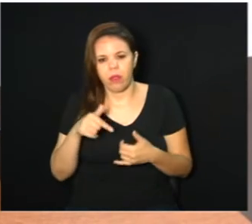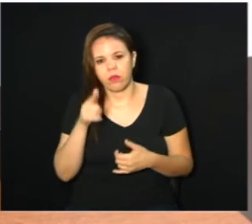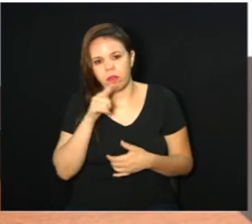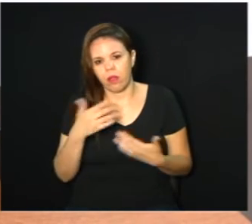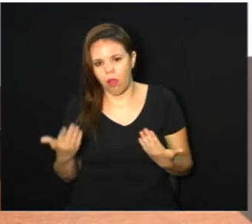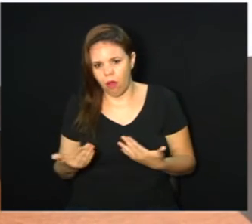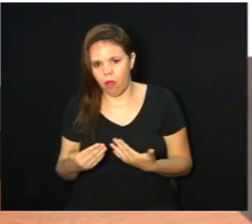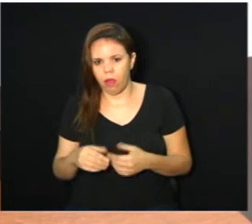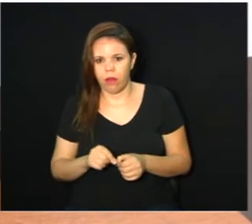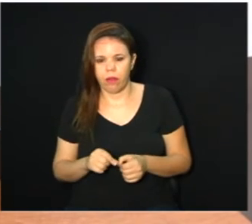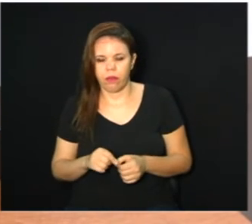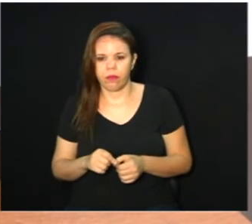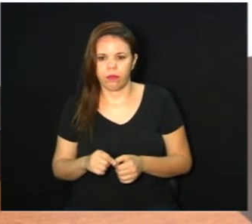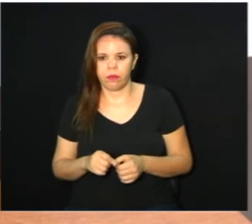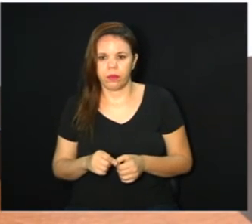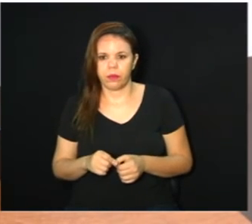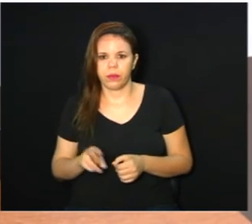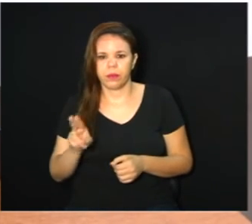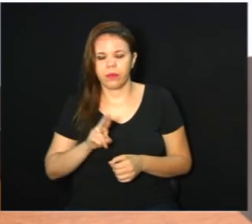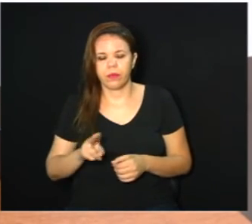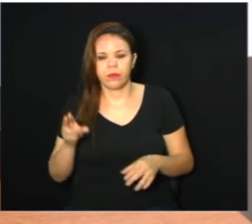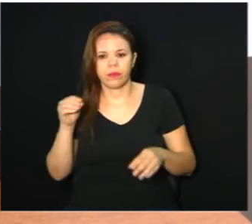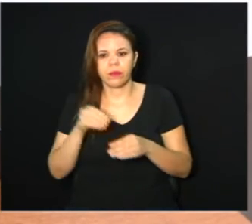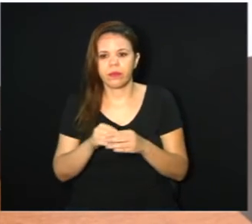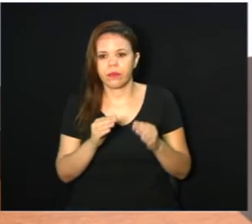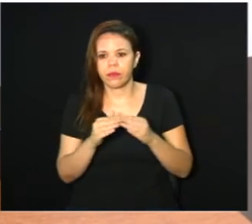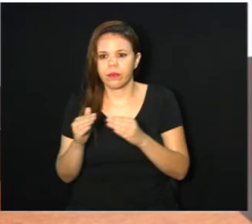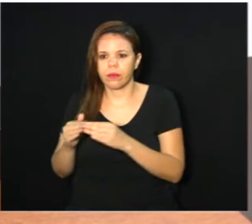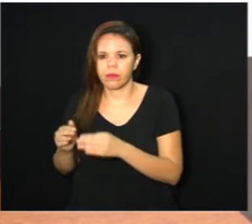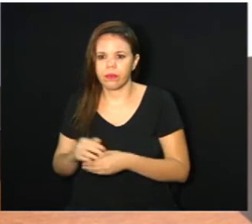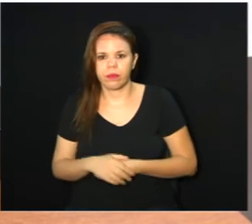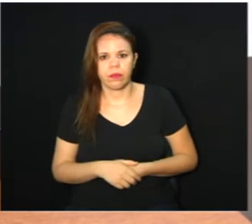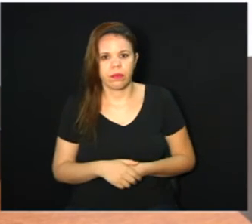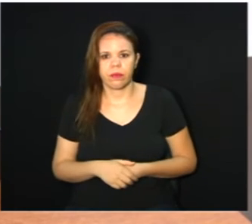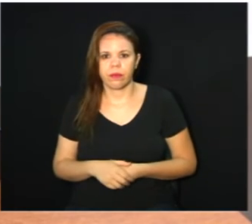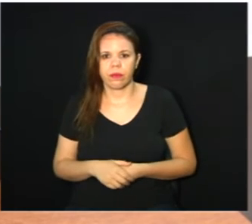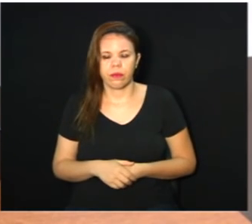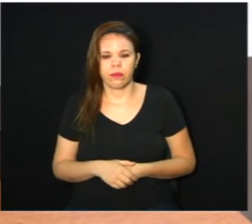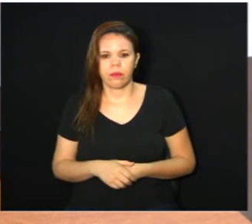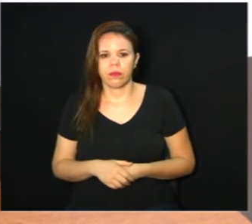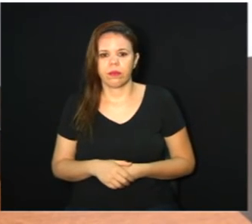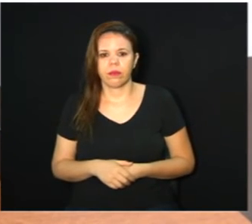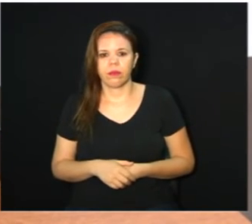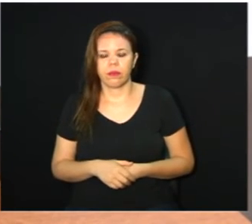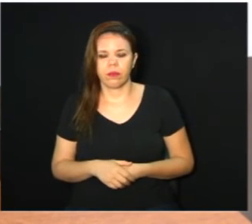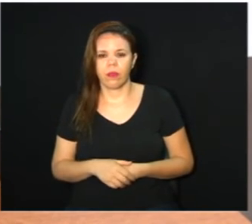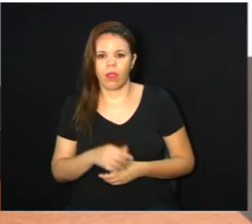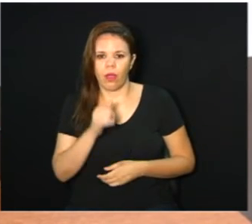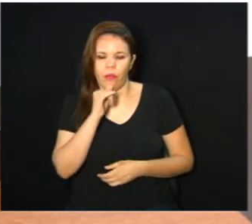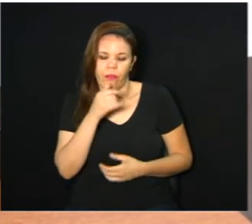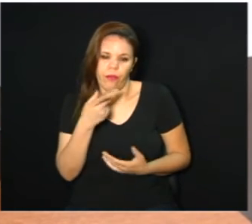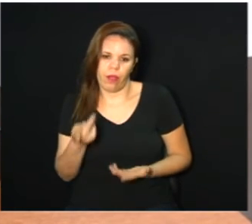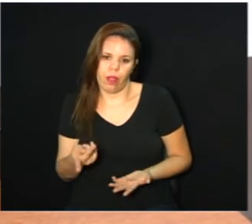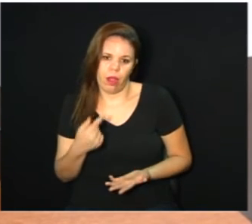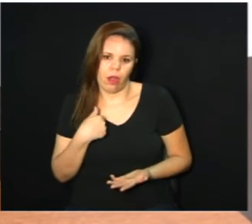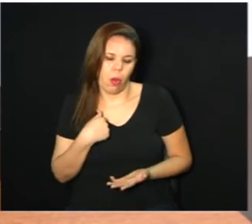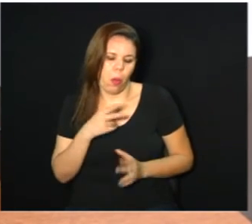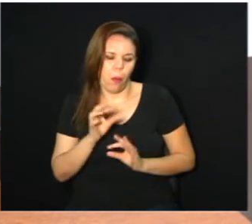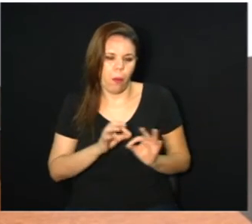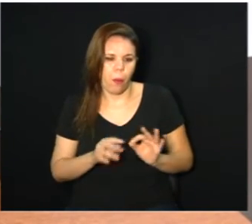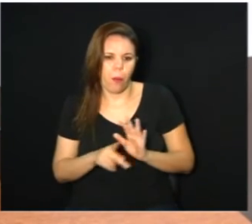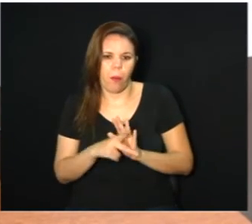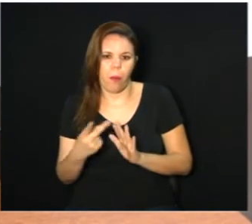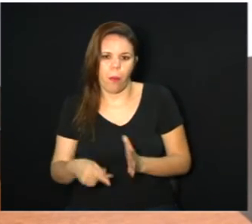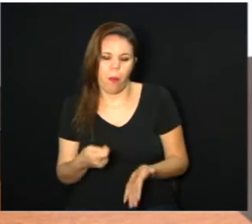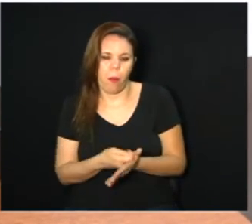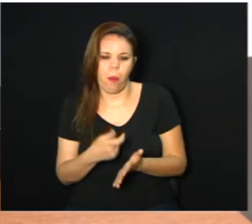esse medidor de desagregação de consumo dentro da residência. Mas, como eu até frisei, ele não é uma regulamentação